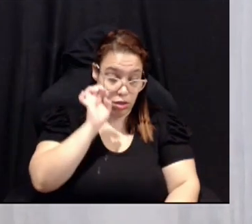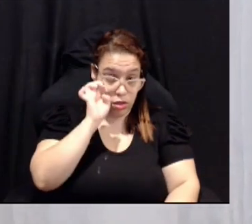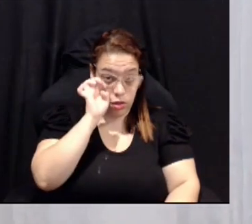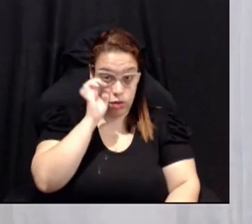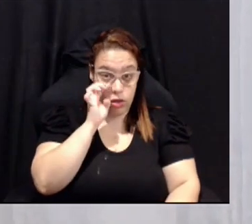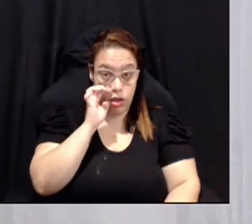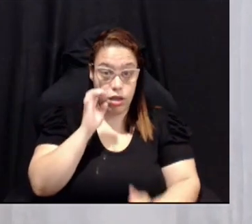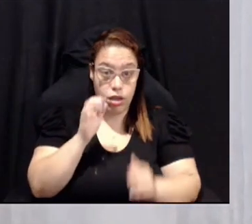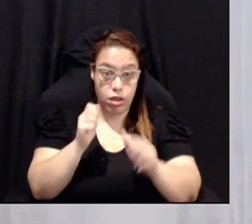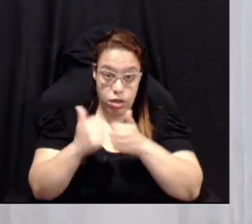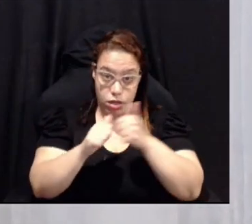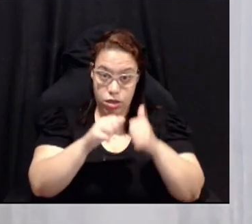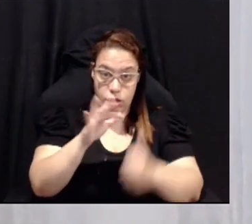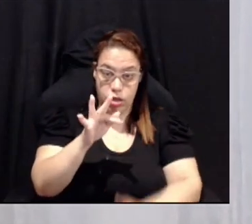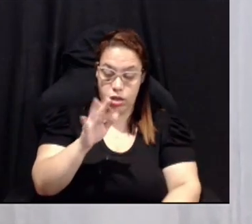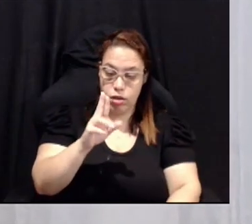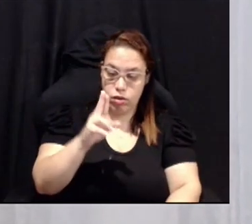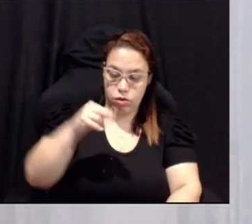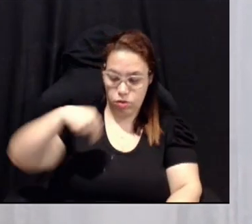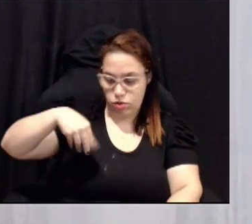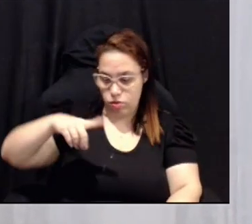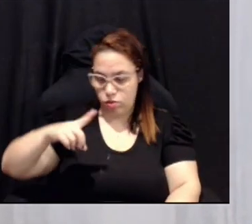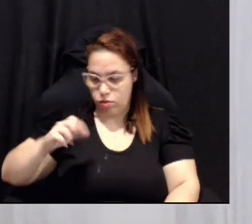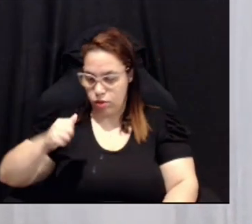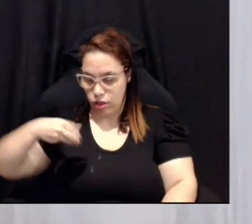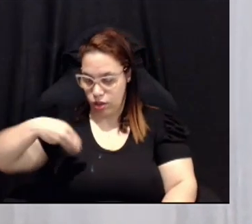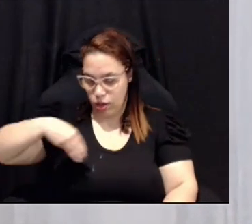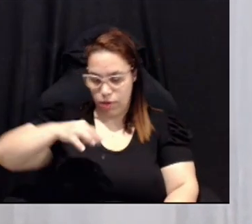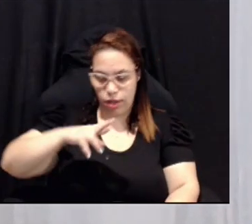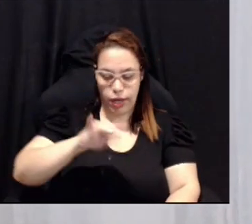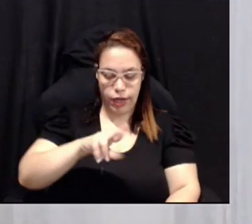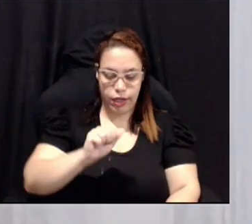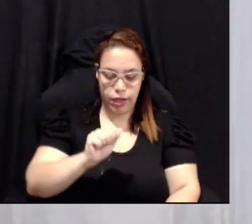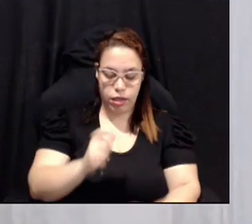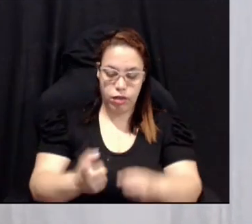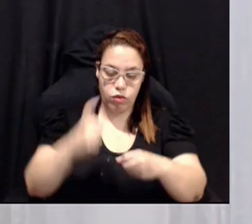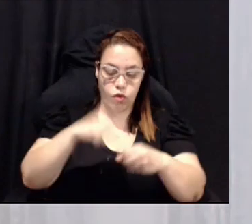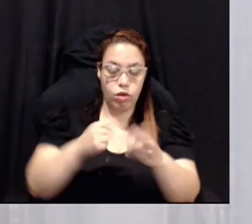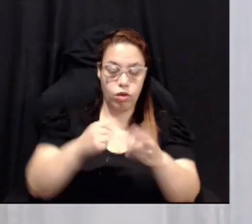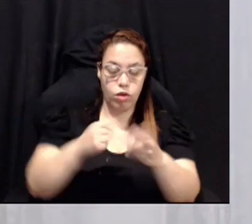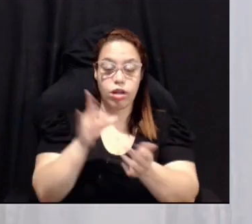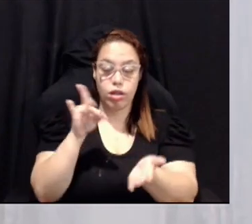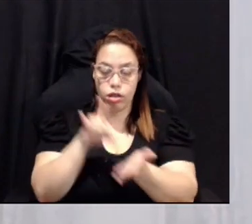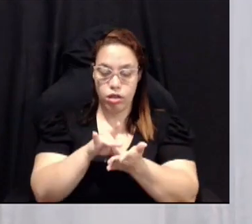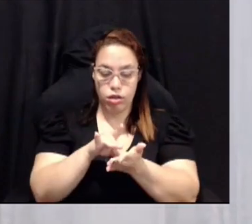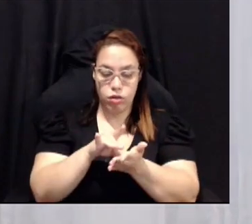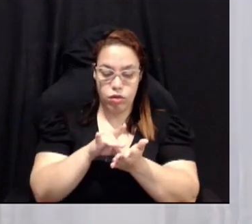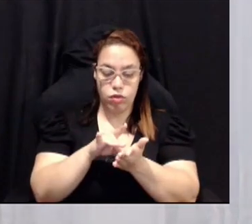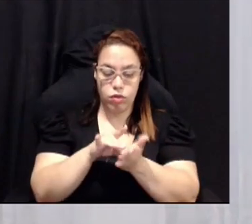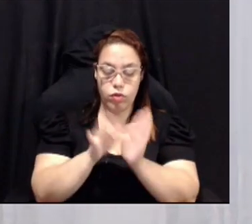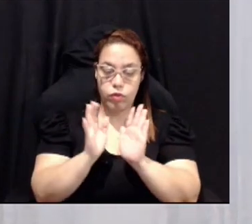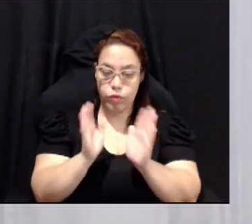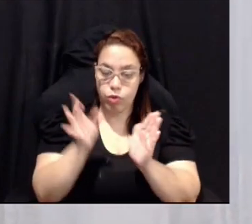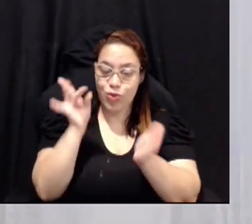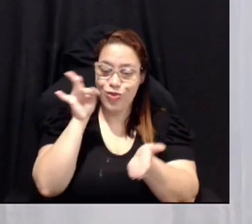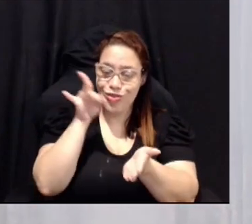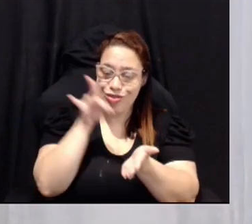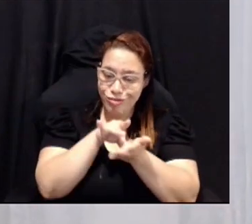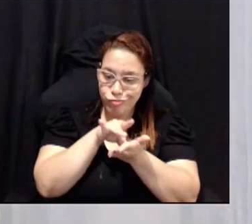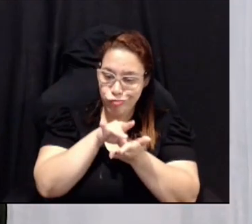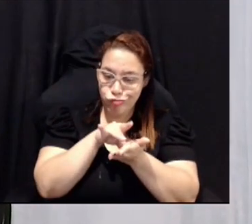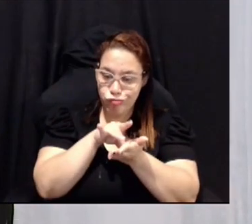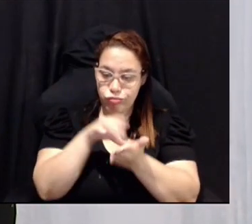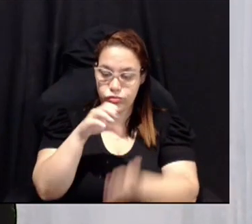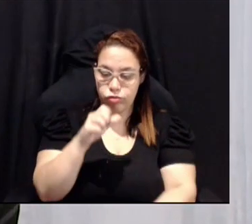análise fundamentalista, ela já está mais voltada para o financeiro, para o cenário real daquele ativo,